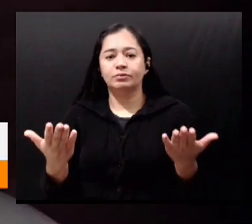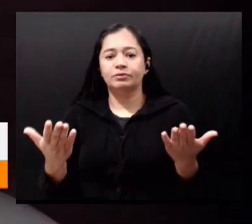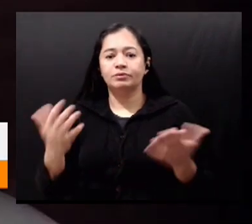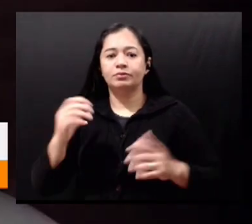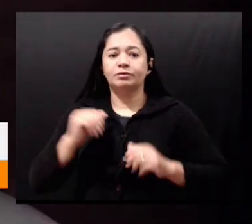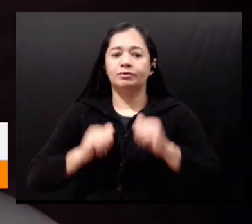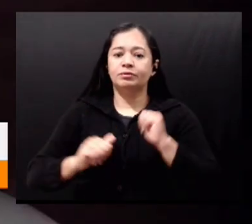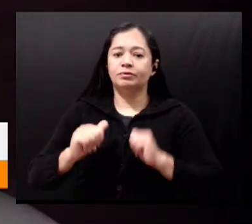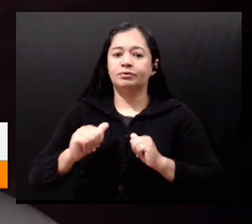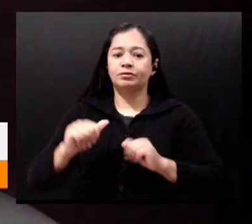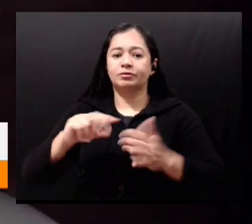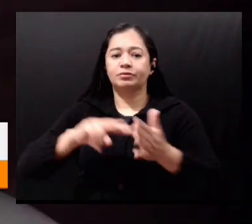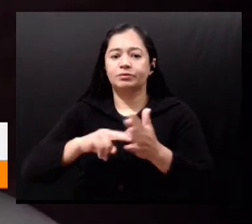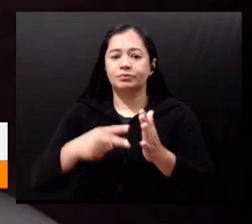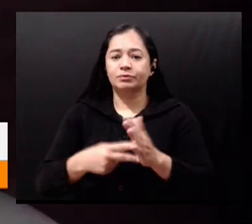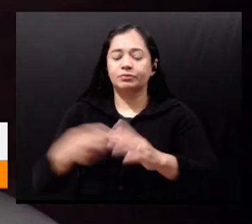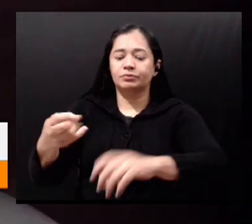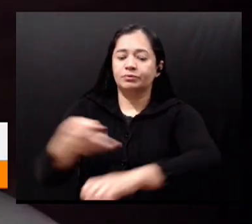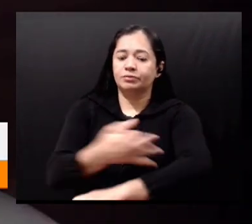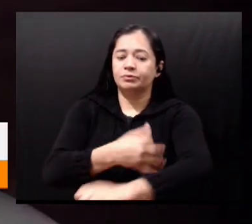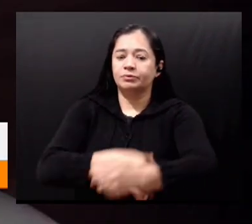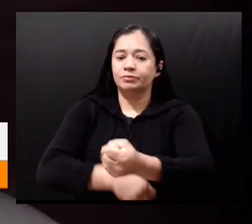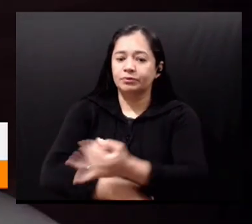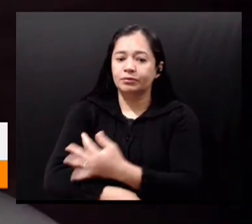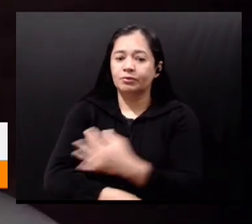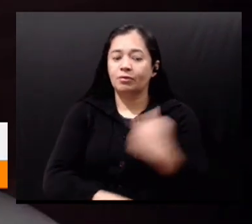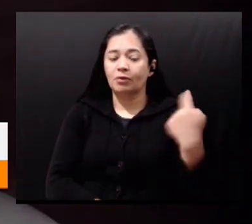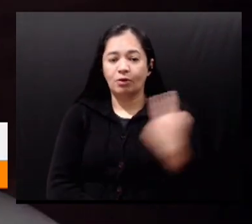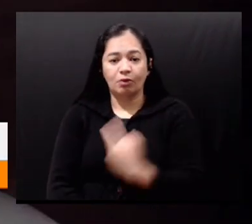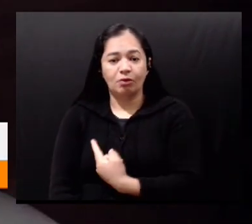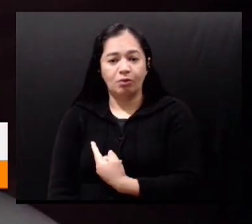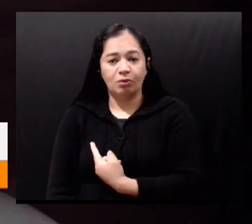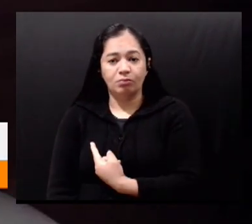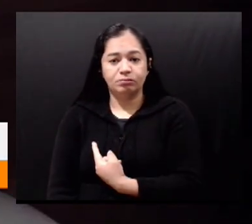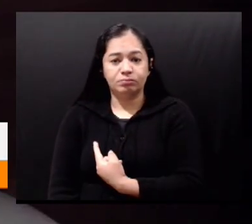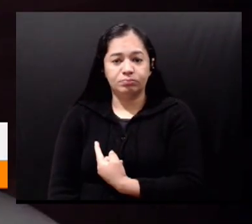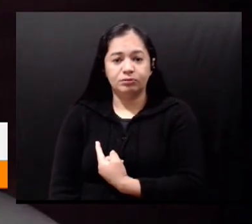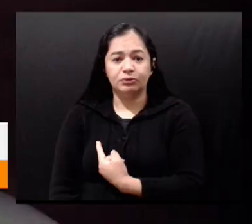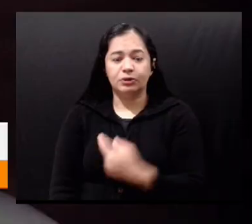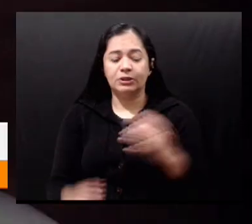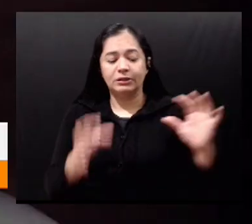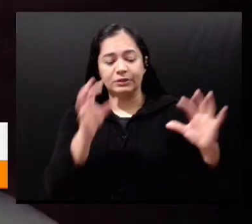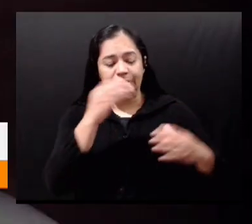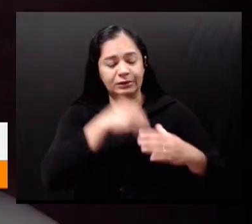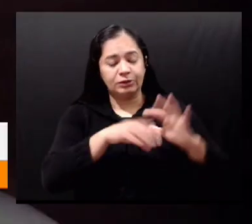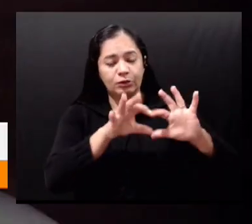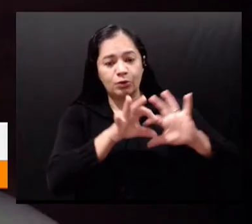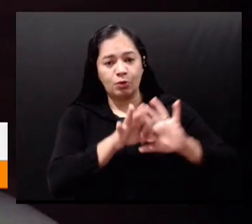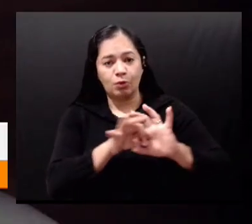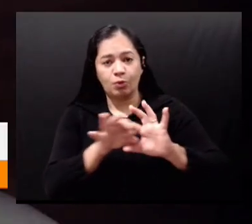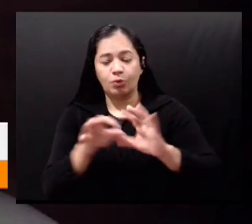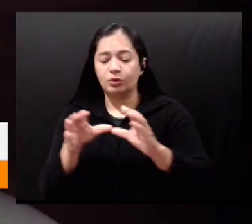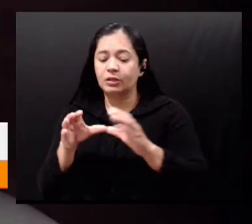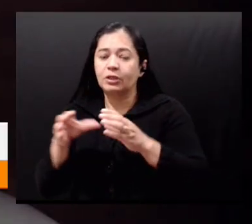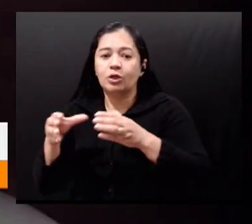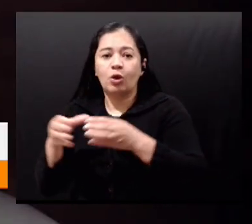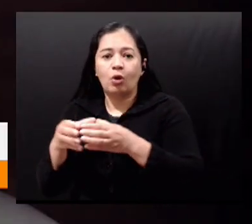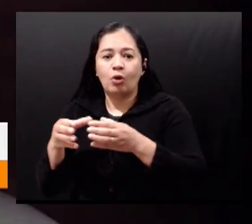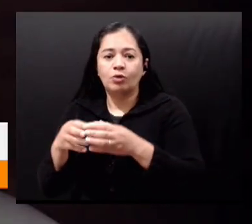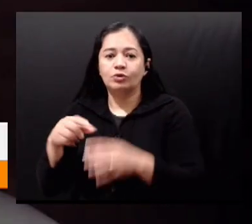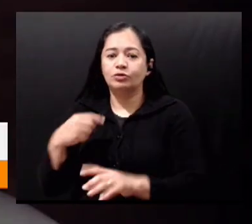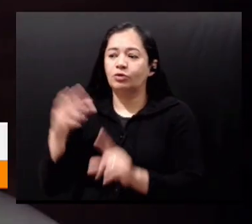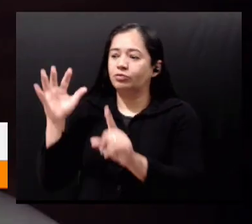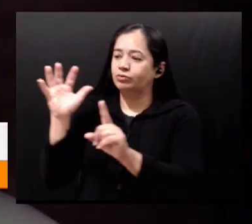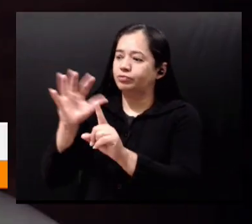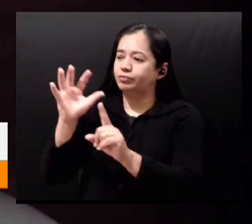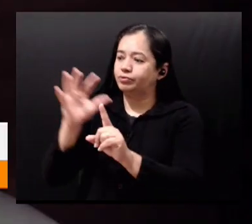emoção. Sim. Quando a gente está dentro de um contexto coletivo, a gente meio que influencia um ao outro, né? Então,